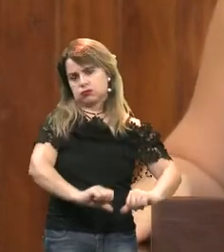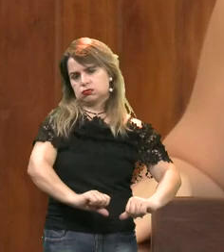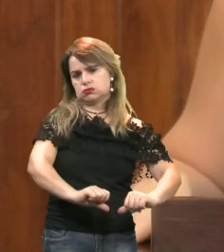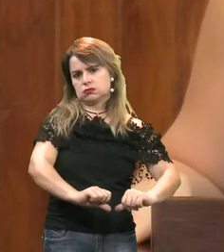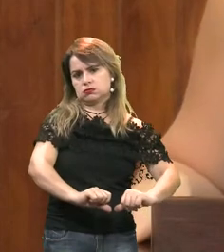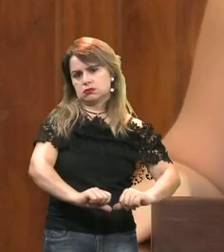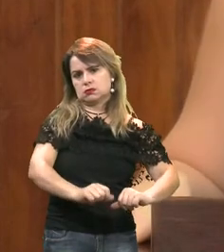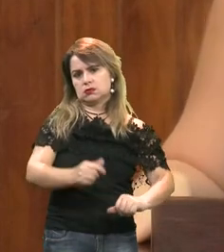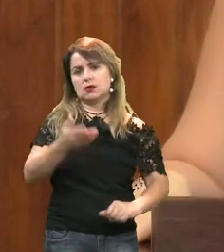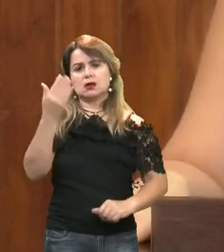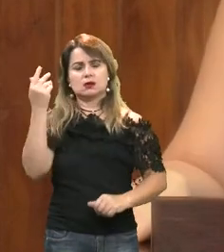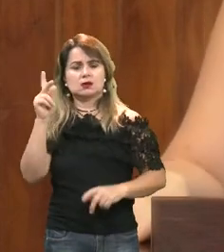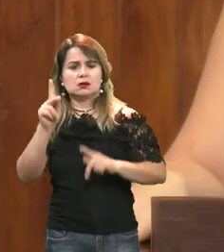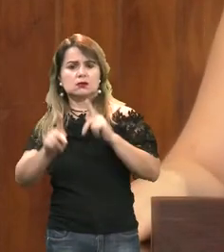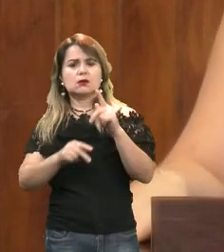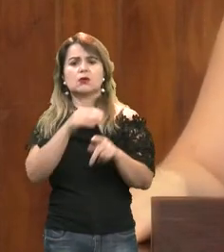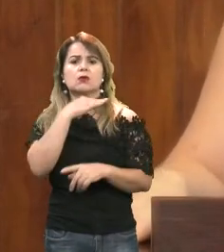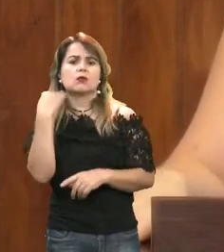Morreram.